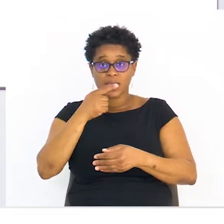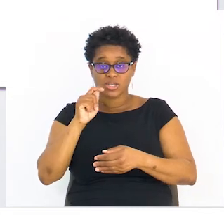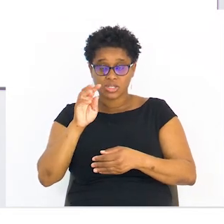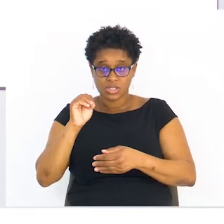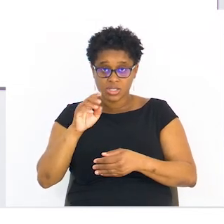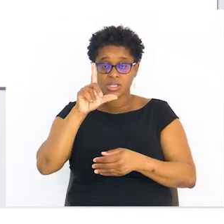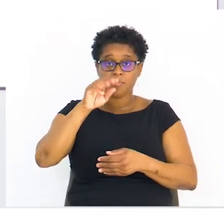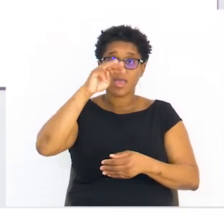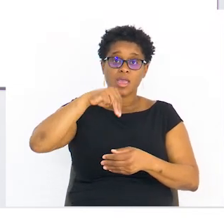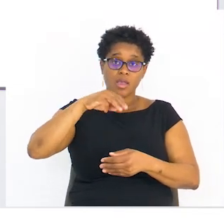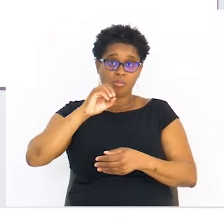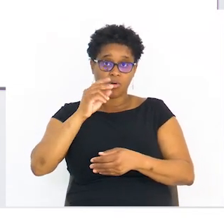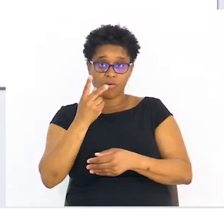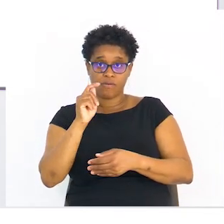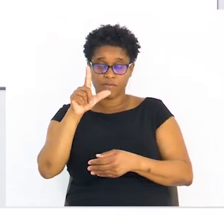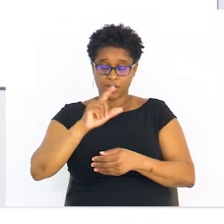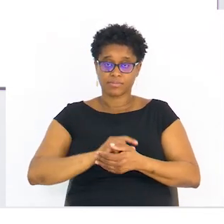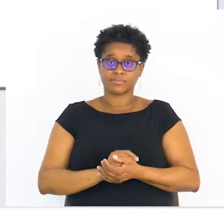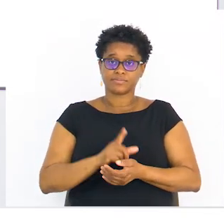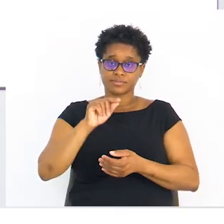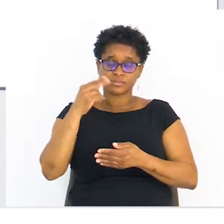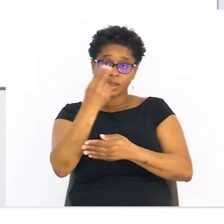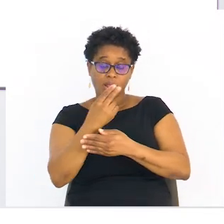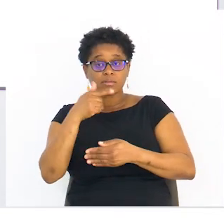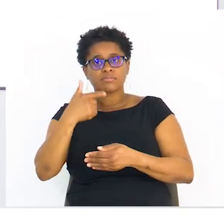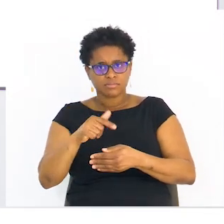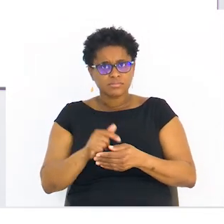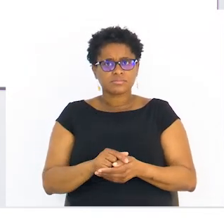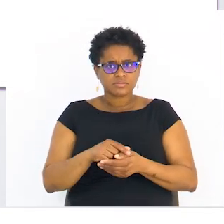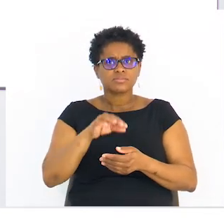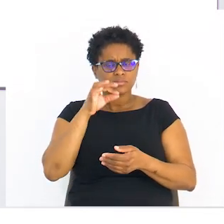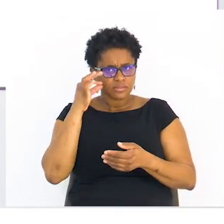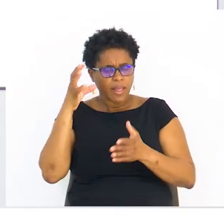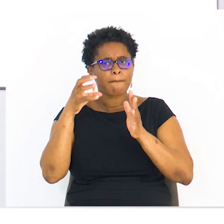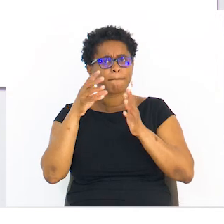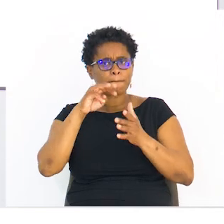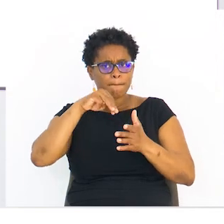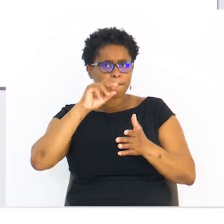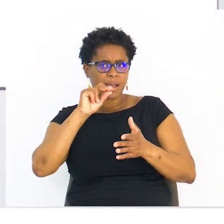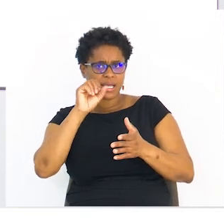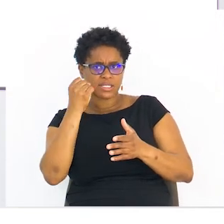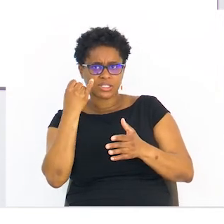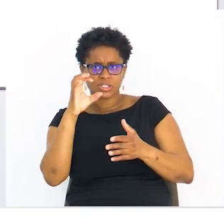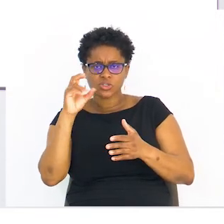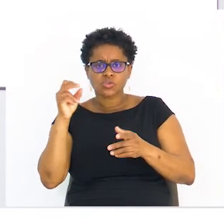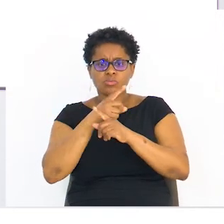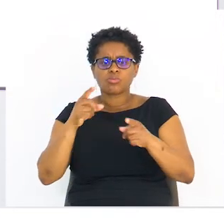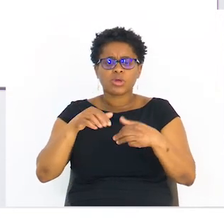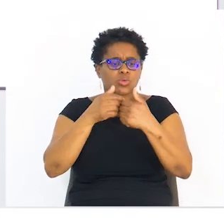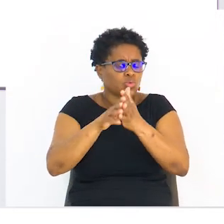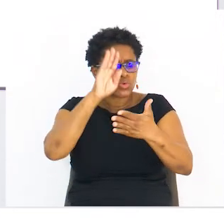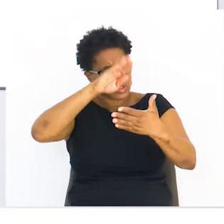é? E a arte tinha um sentido mágico, porque tudo o que desenhavam ou